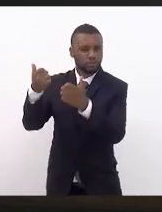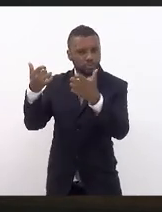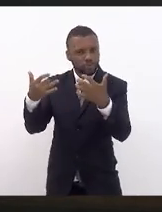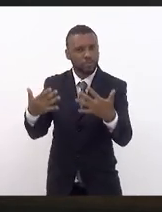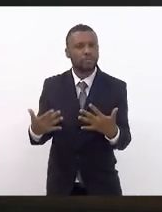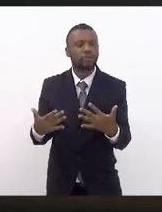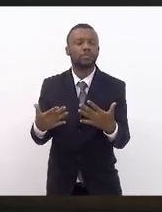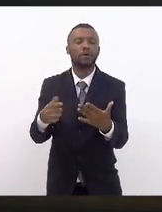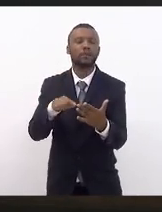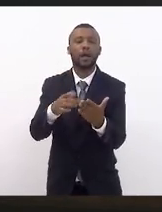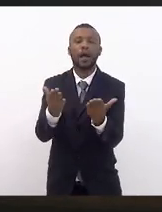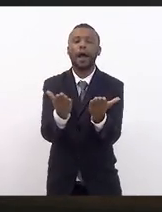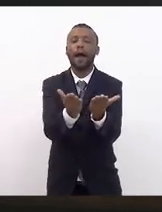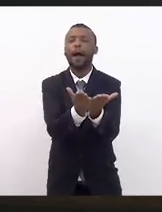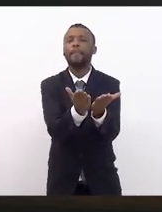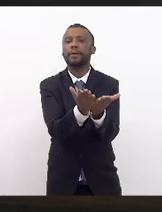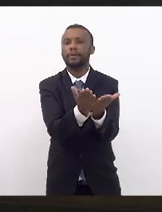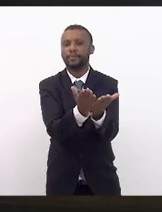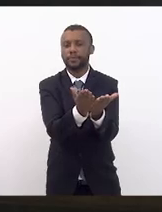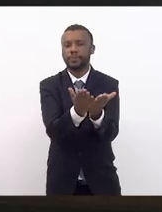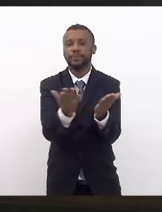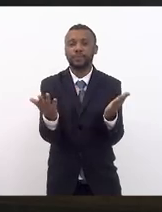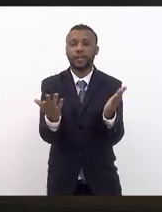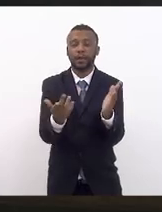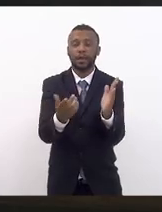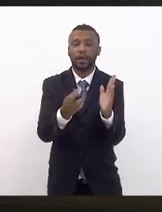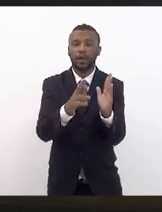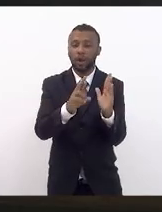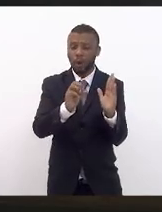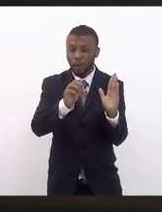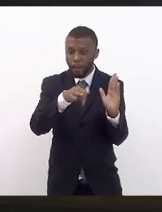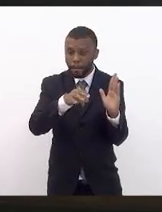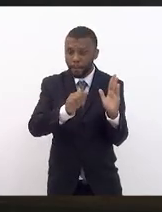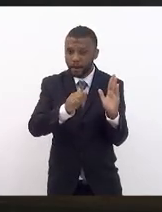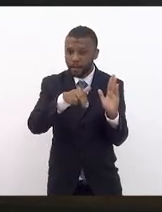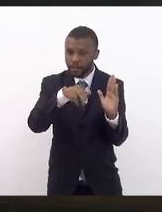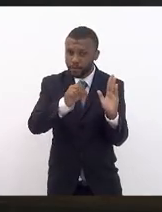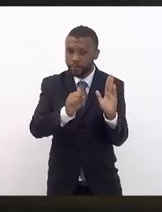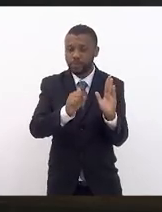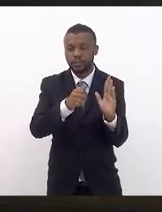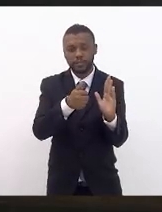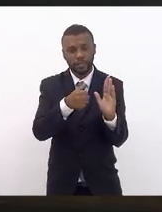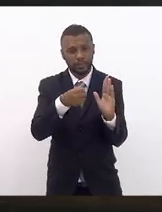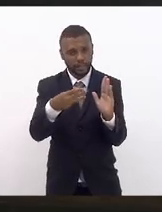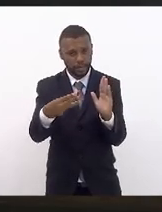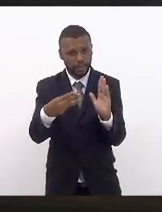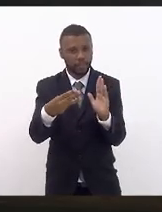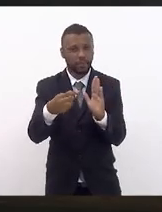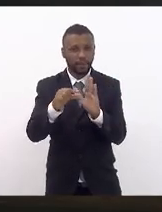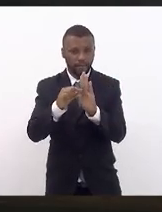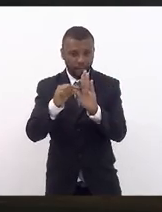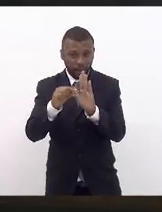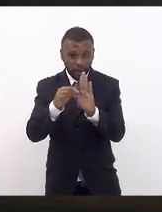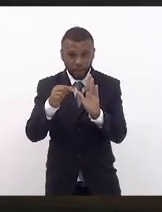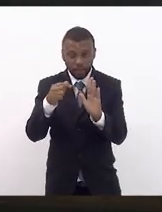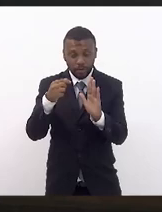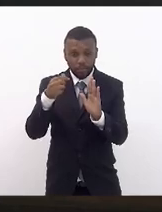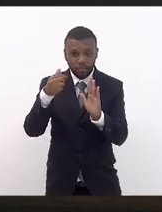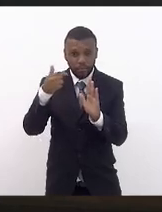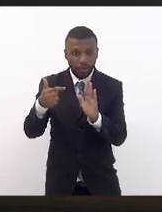Sagradas Escrituras, em Romanos 13, verso 7, parte B: a quem